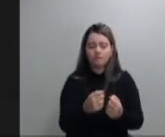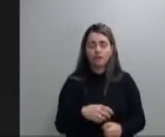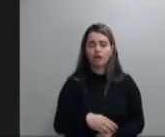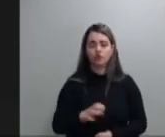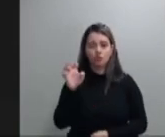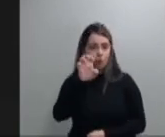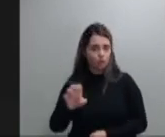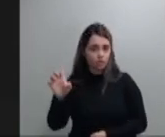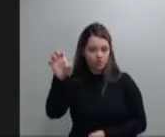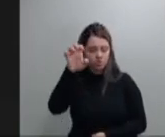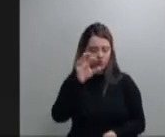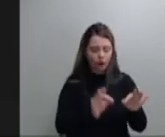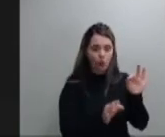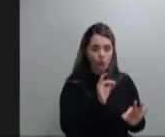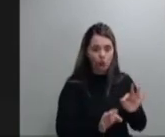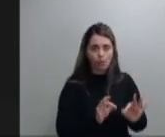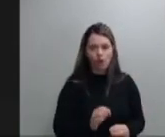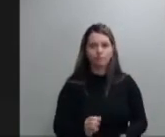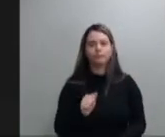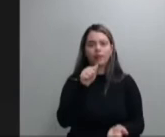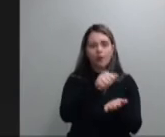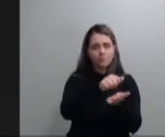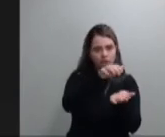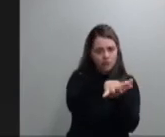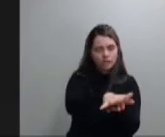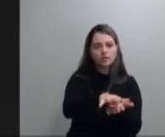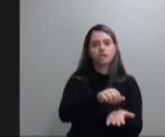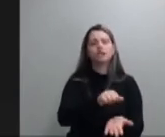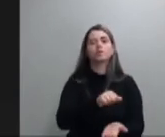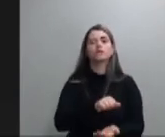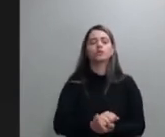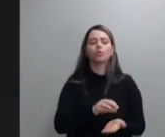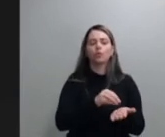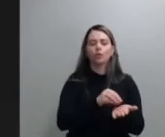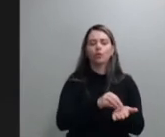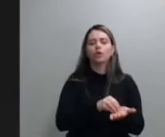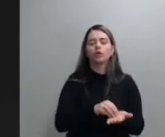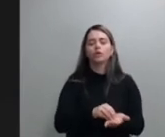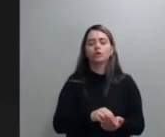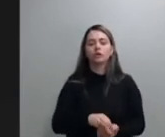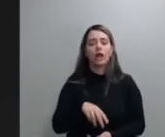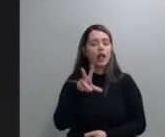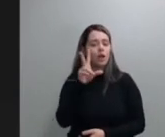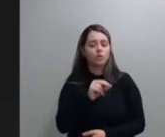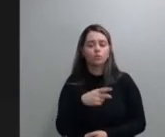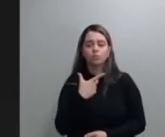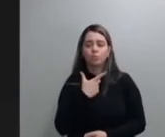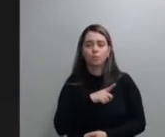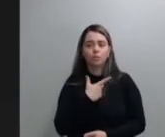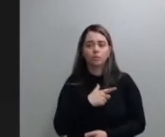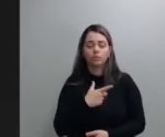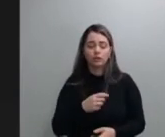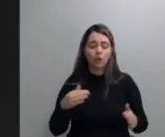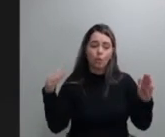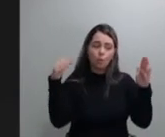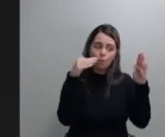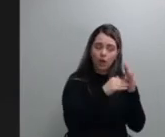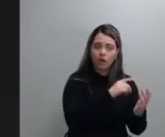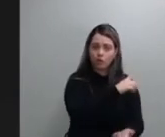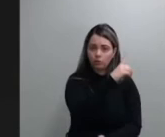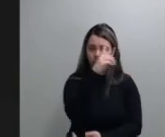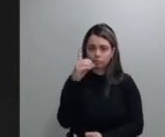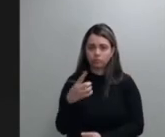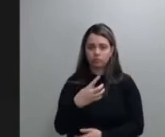ajuste aplicação da multa do parágrafo 5º impossibilidade não incidência do prazo previsto no parágrafo